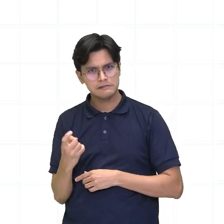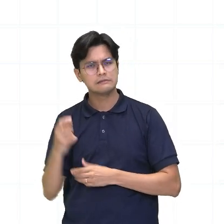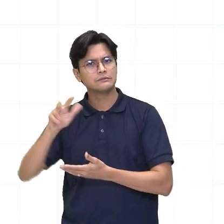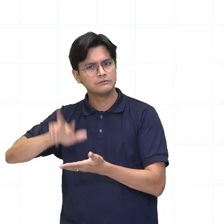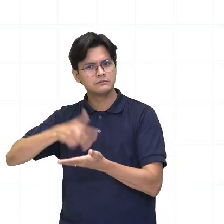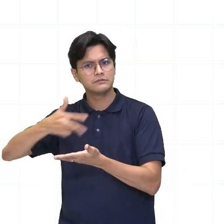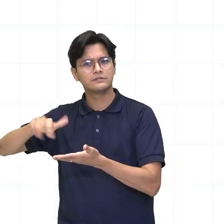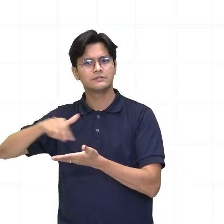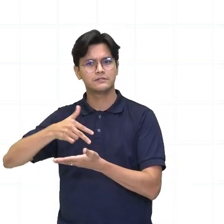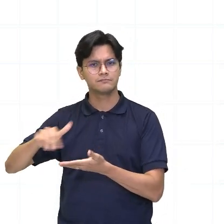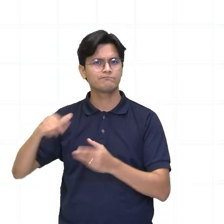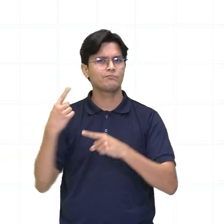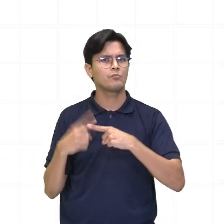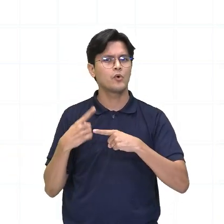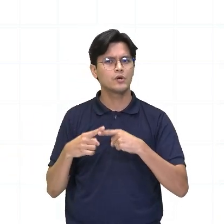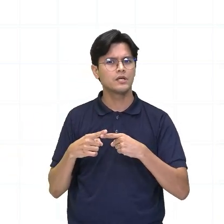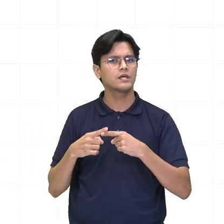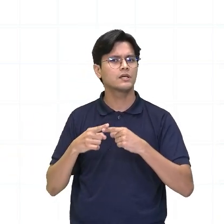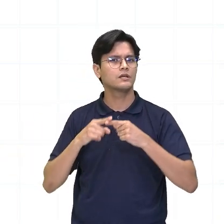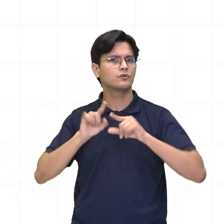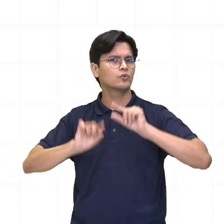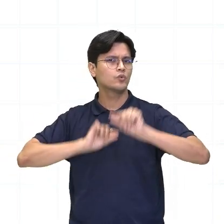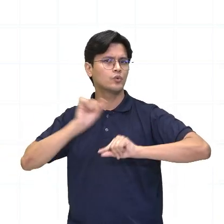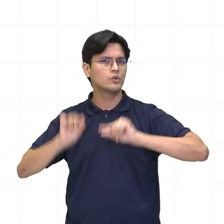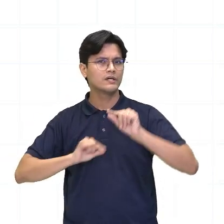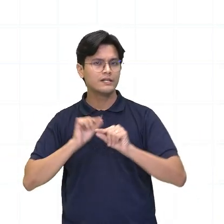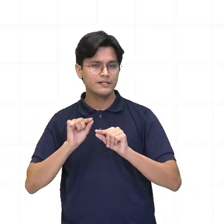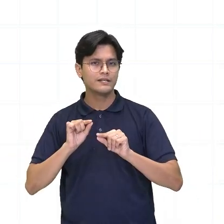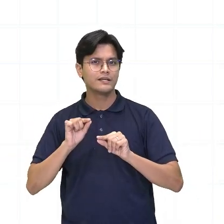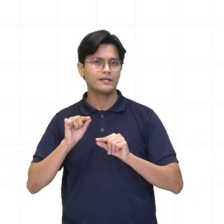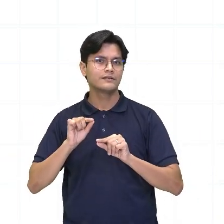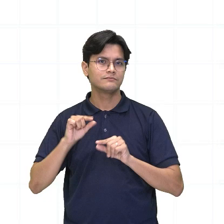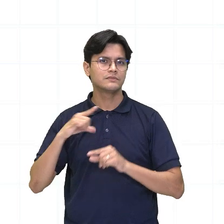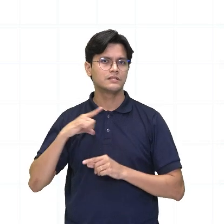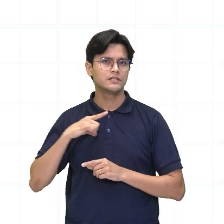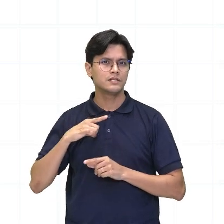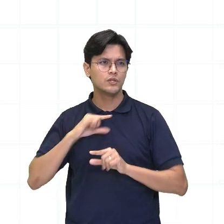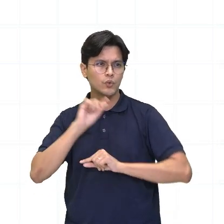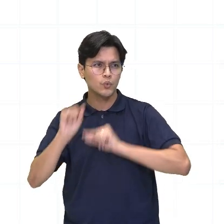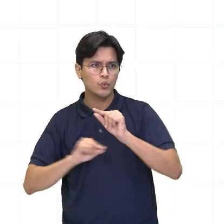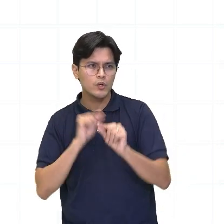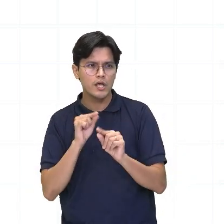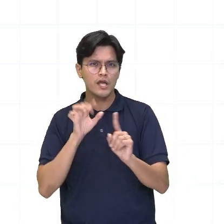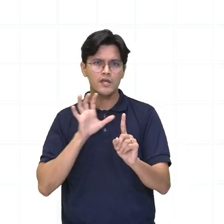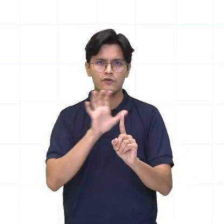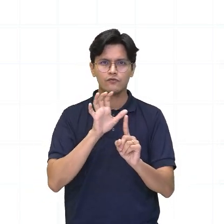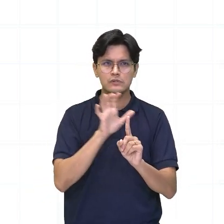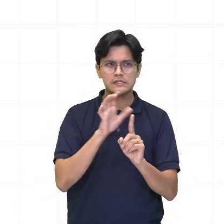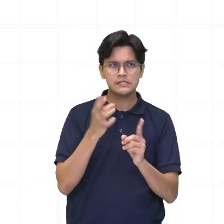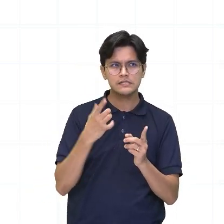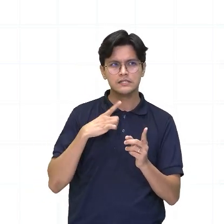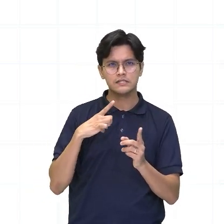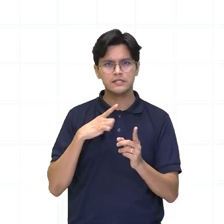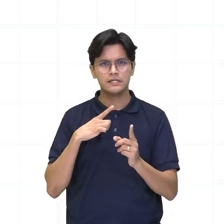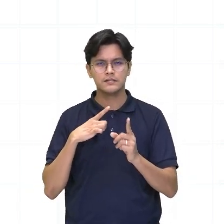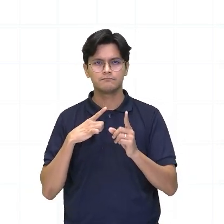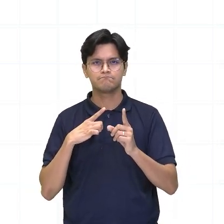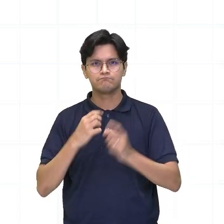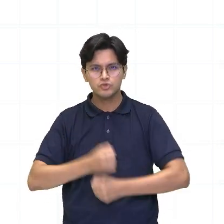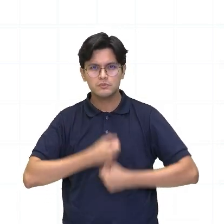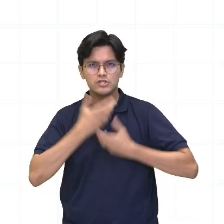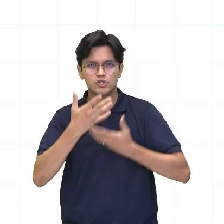dança porque ela mexe muito com a questão das expressões faciais. Então, a questão